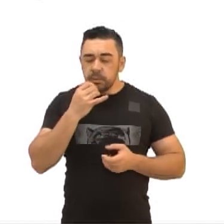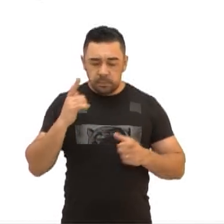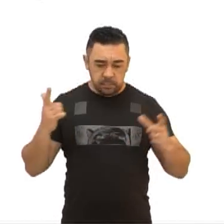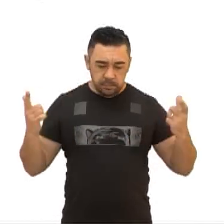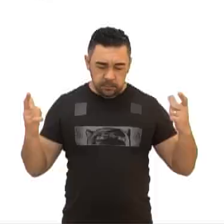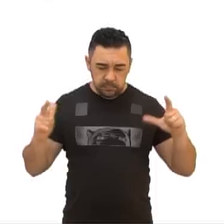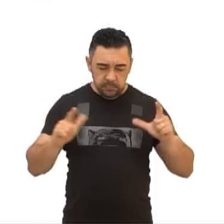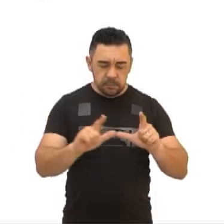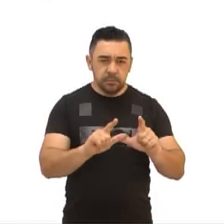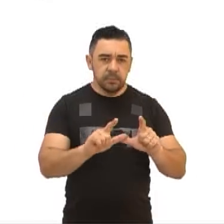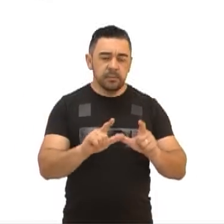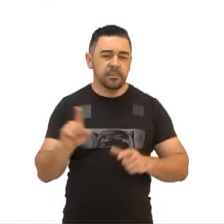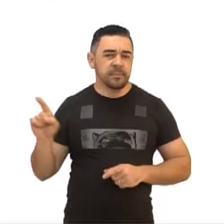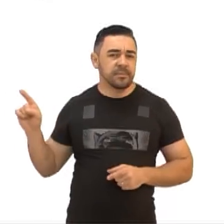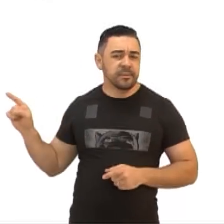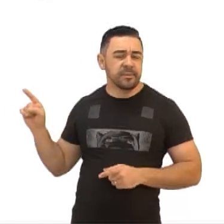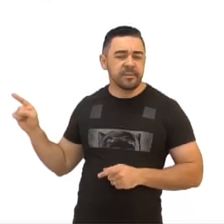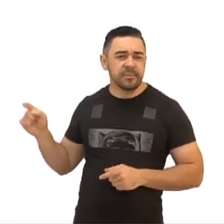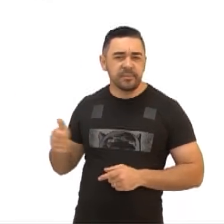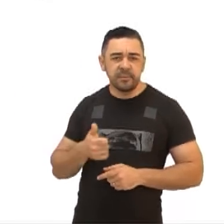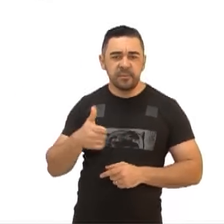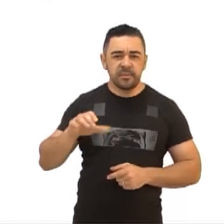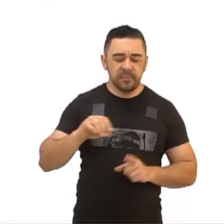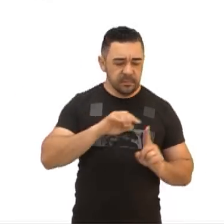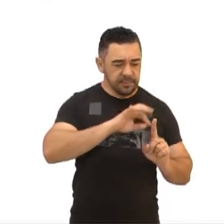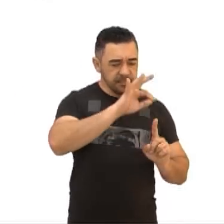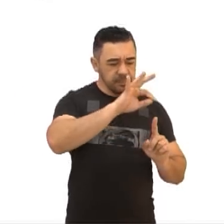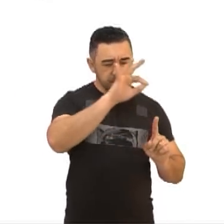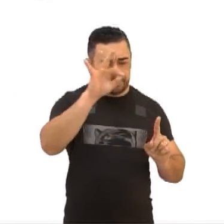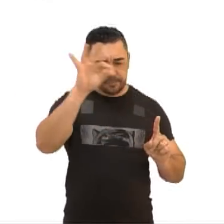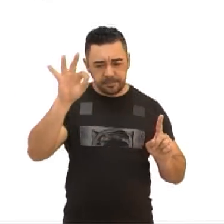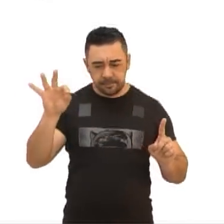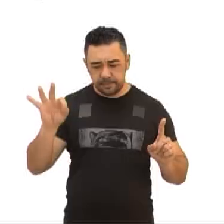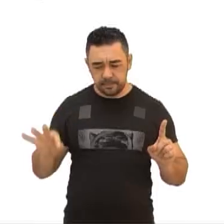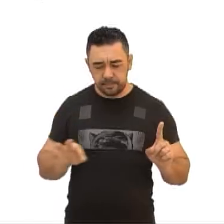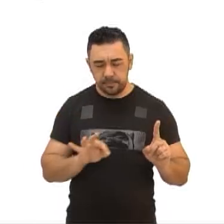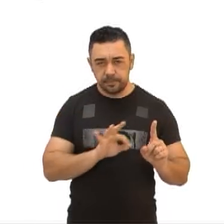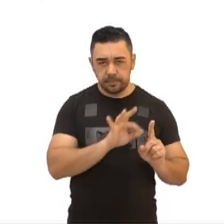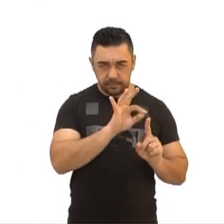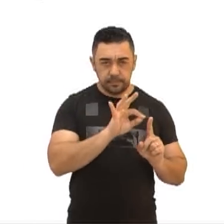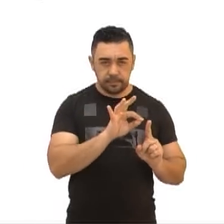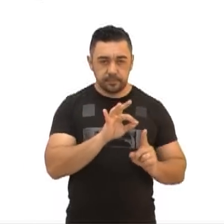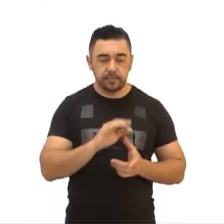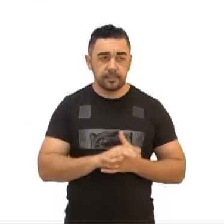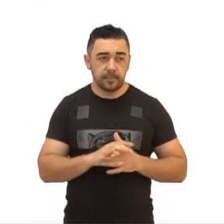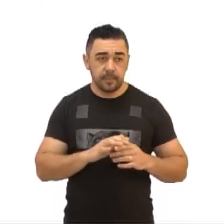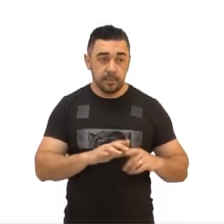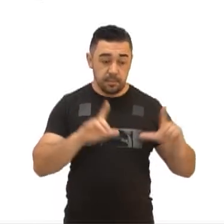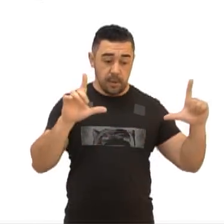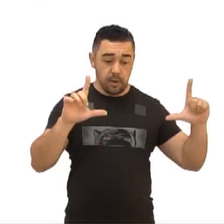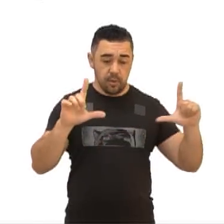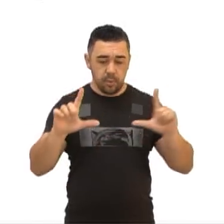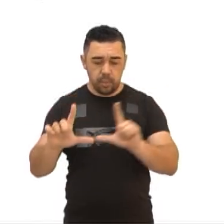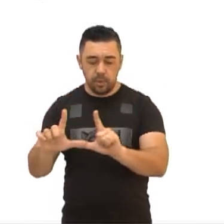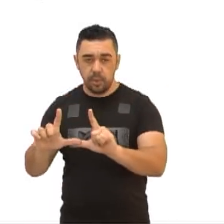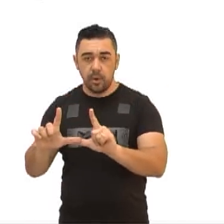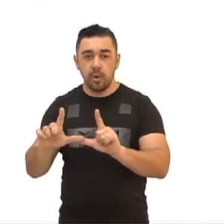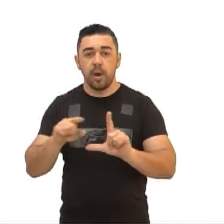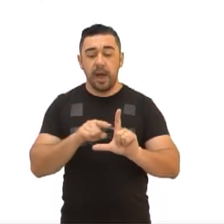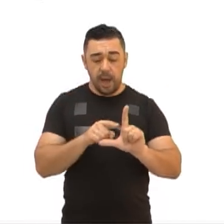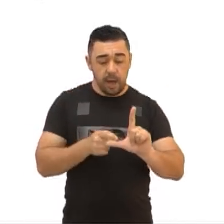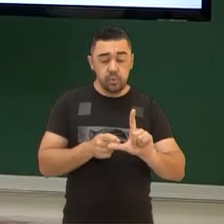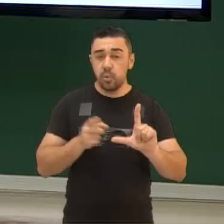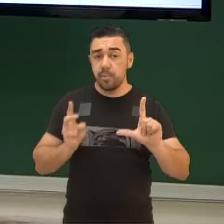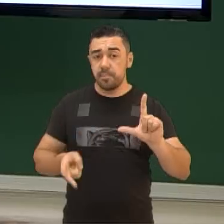esse decágono, ó, ele está sendo reduzido. Tem o maior, tem o menorzinho, certo? Os ângulos continuam com a mesma